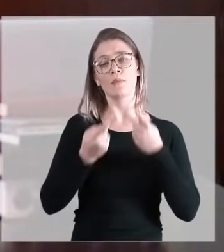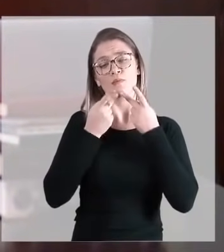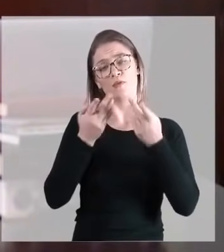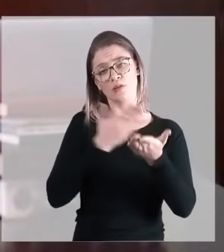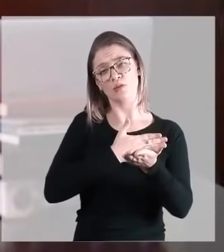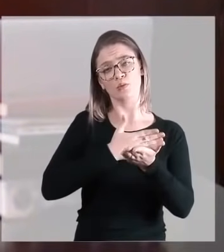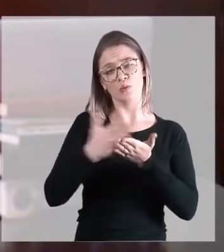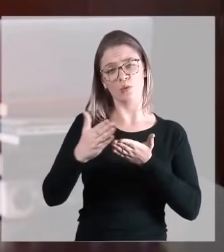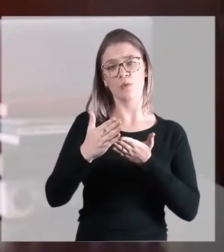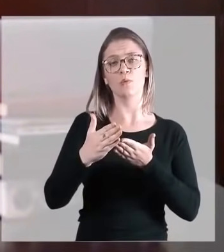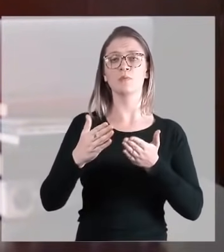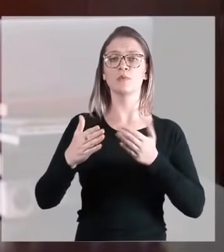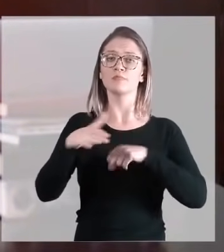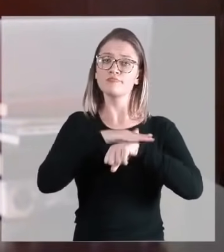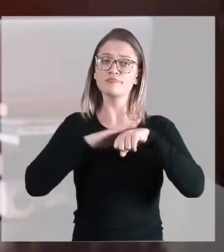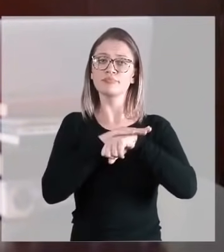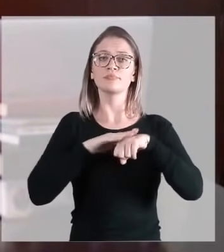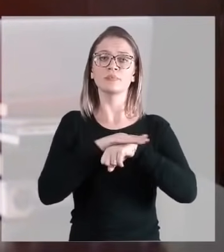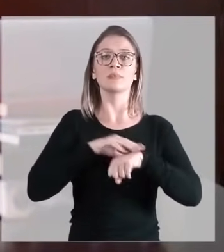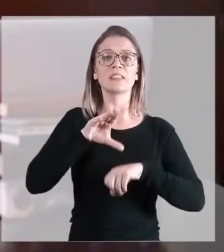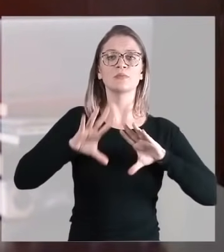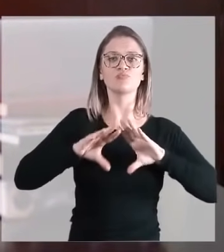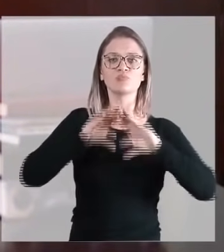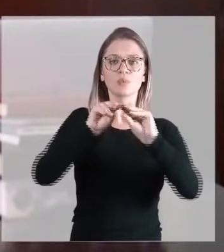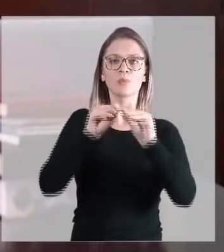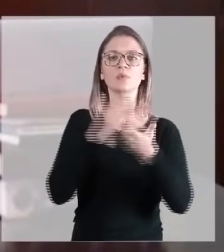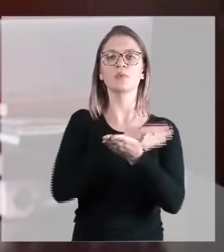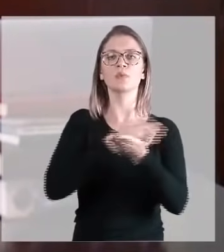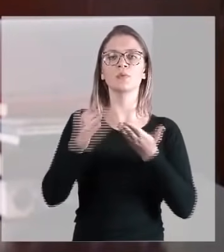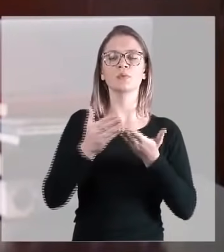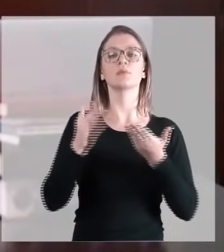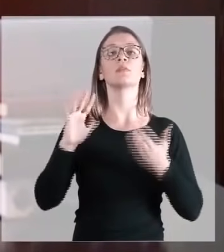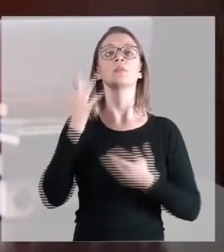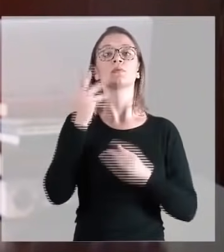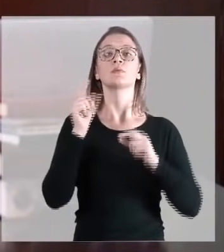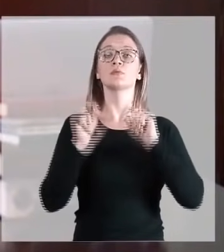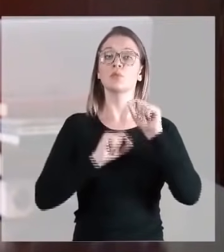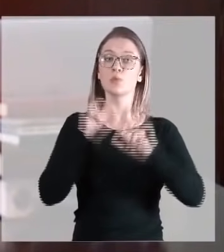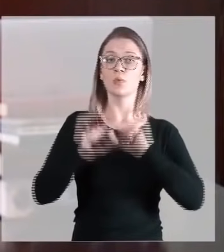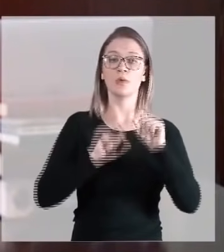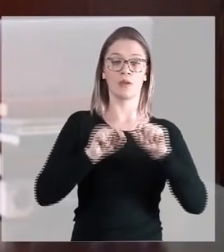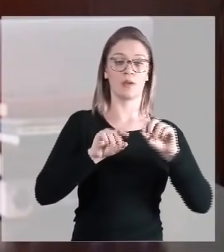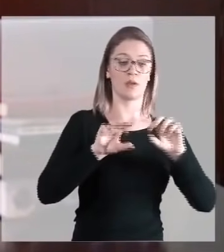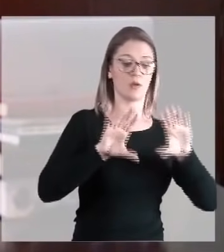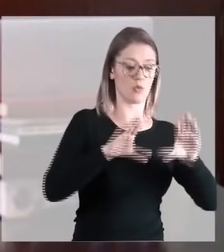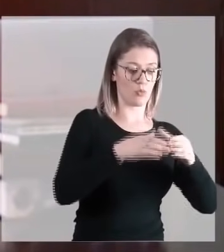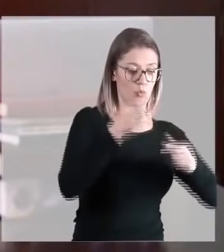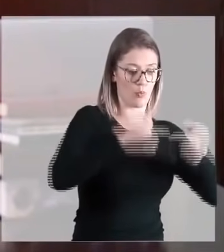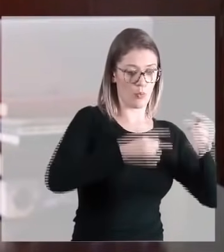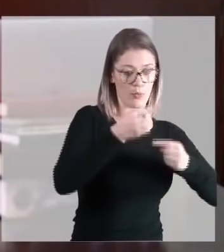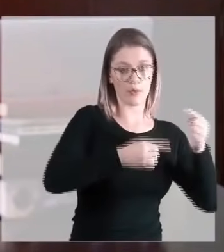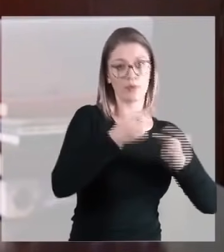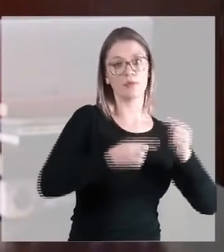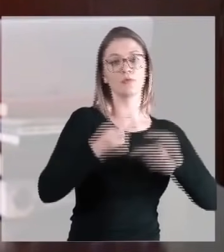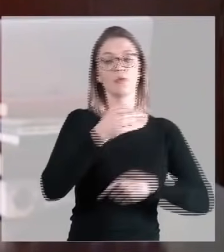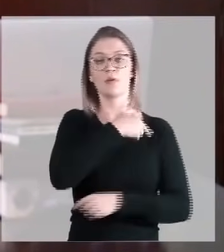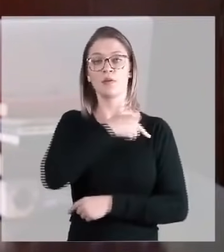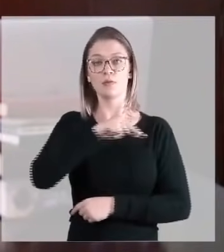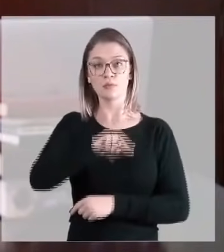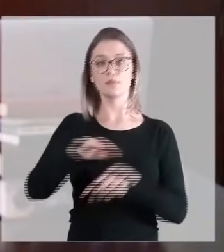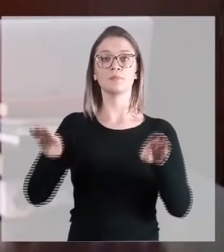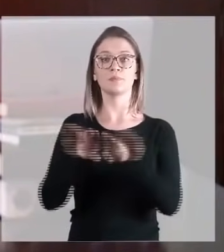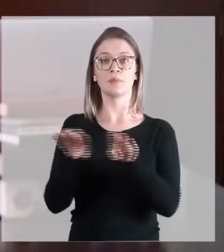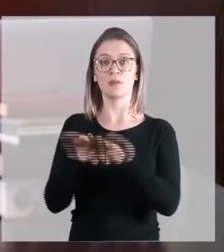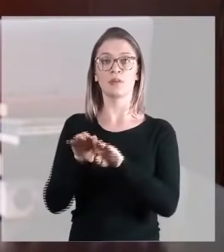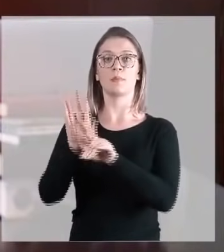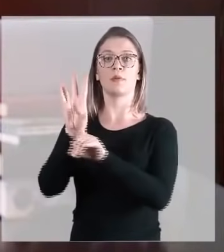nossa conversa, esses abusos podem acontecer de três tipos: os políticos partidários, os religiosos e também aqueles que envolvem a